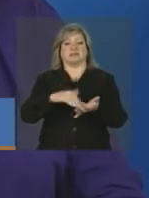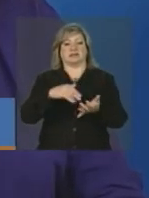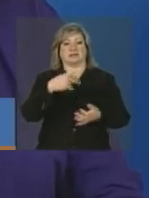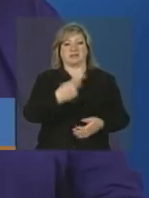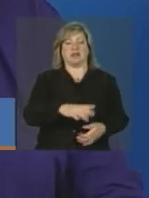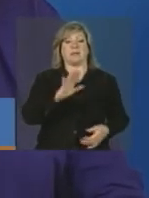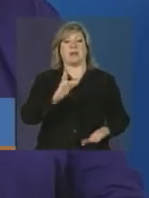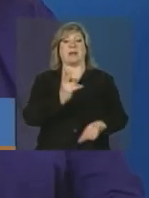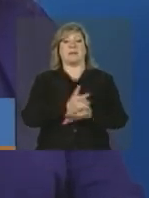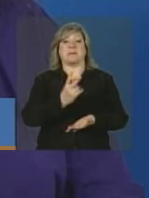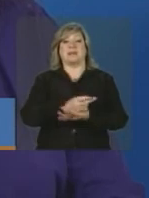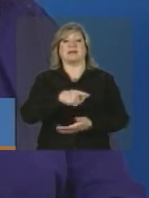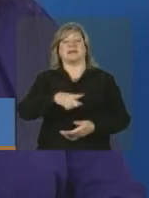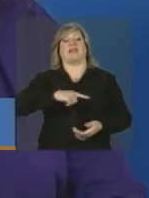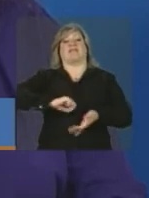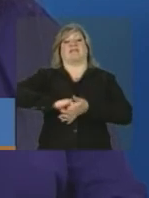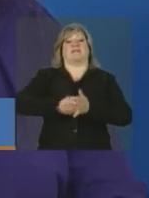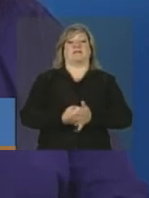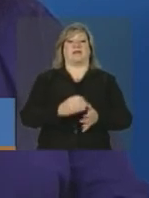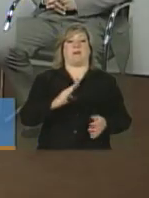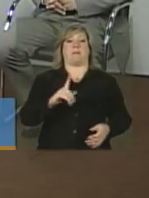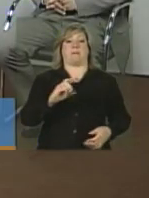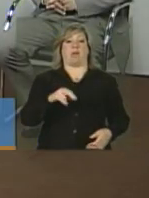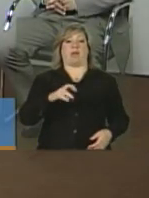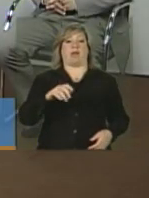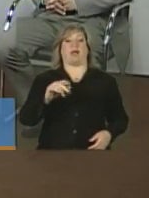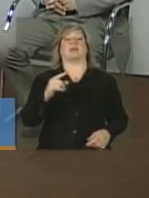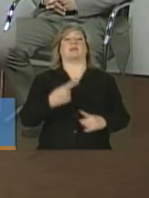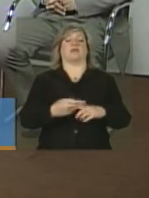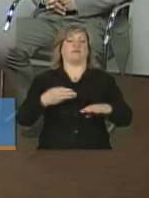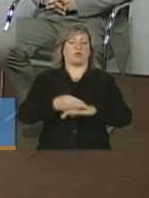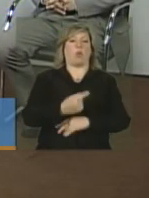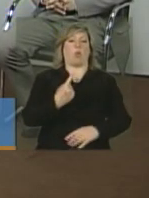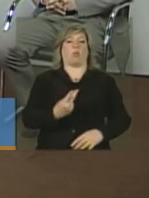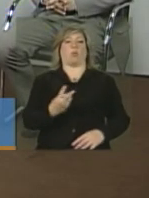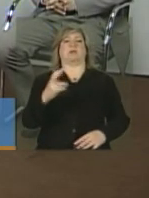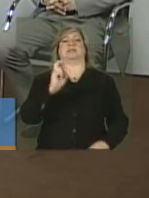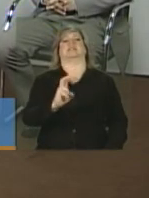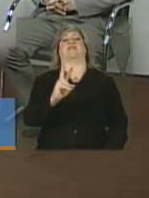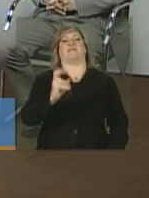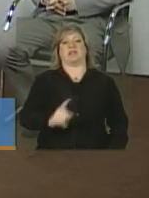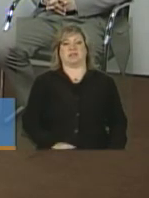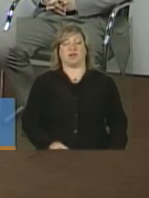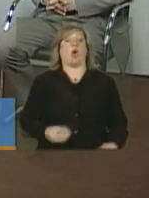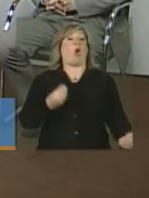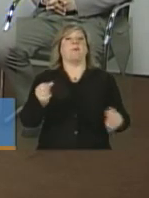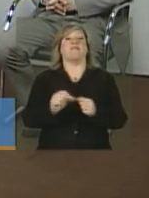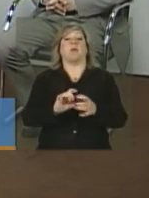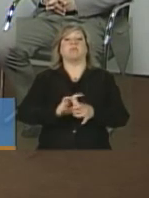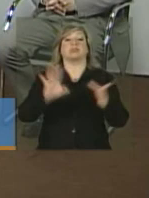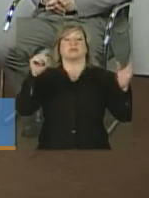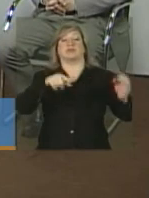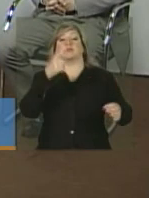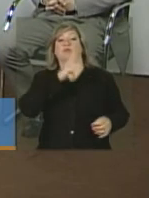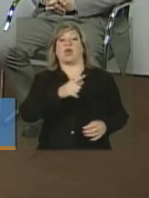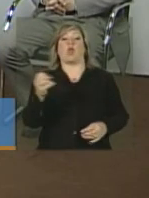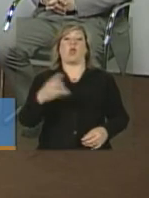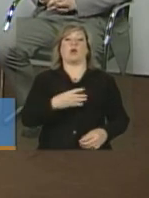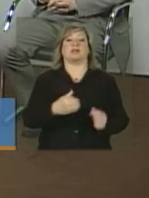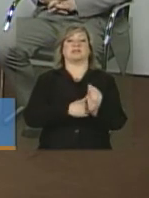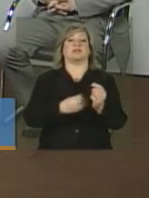mesma encontra-se bloqueada devido a acessar 5 vezes. Como faço para desbloquear e adquirir uma nova